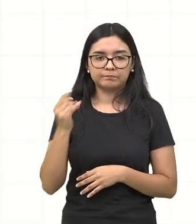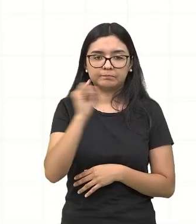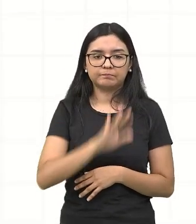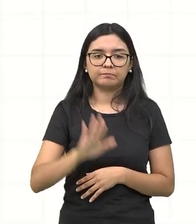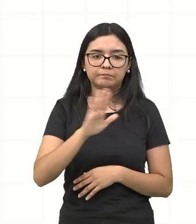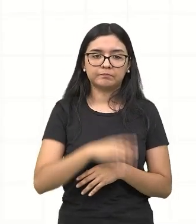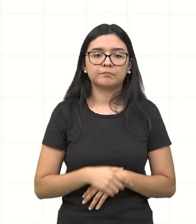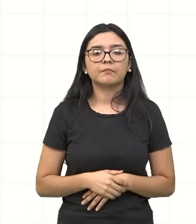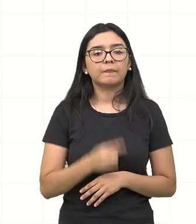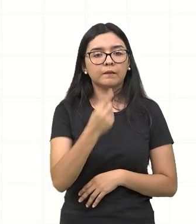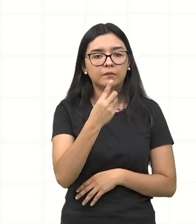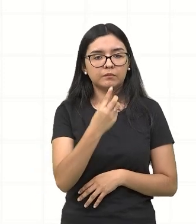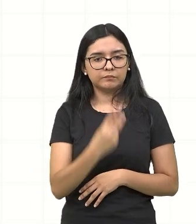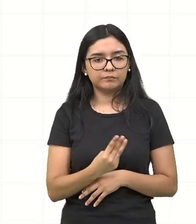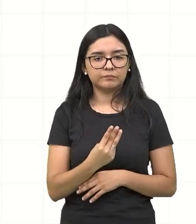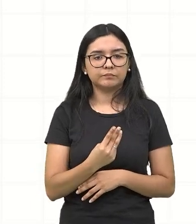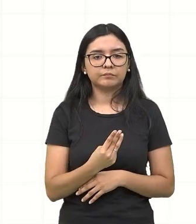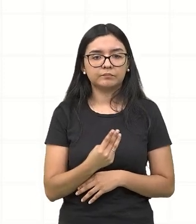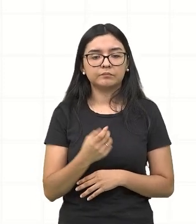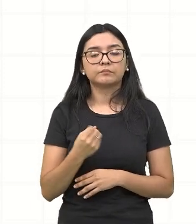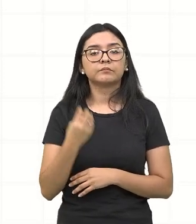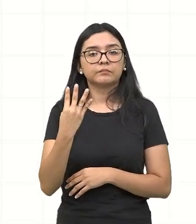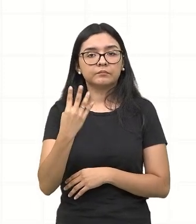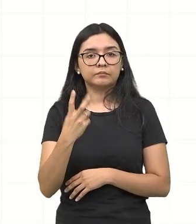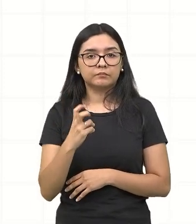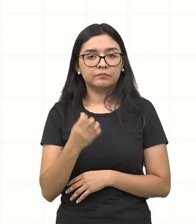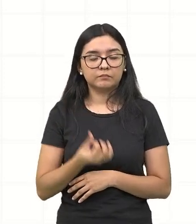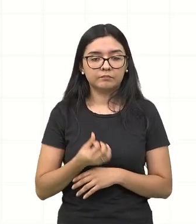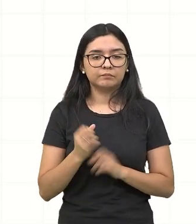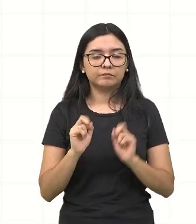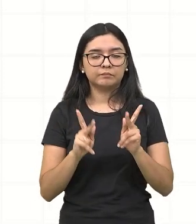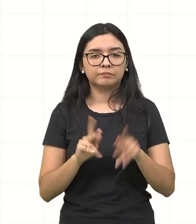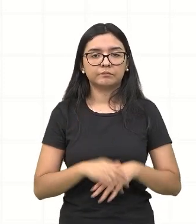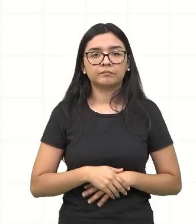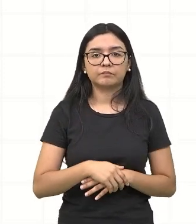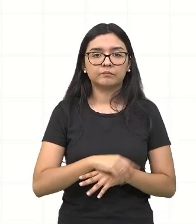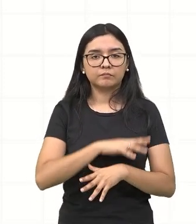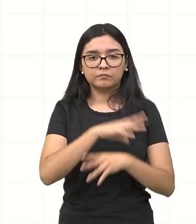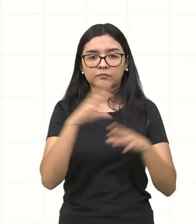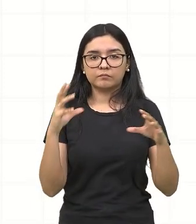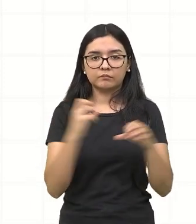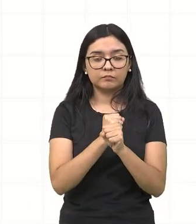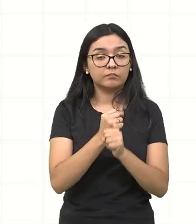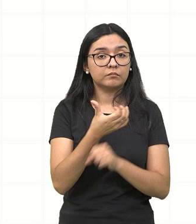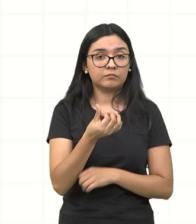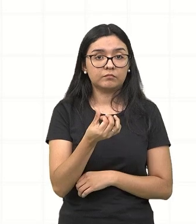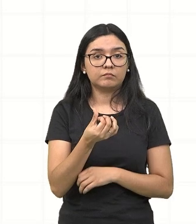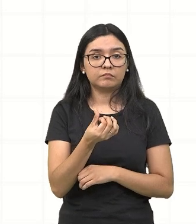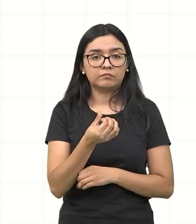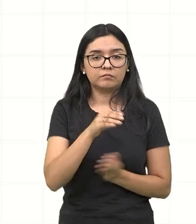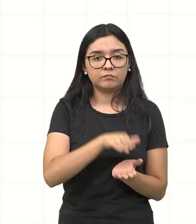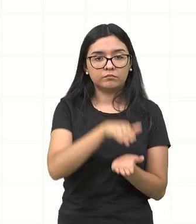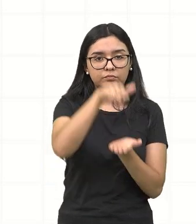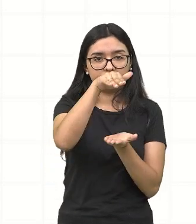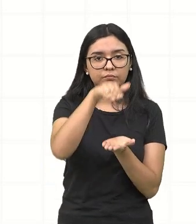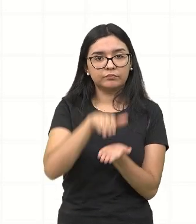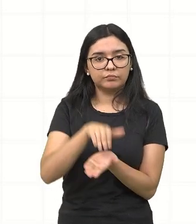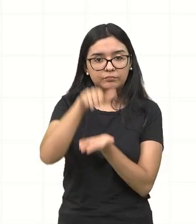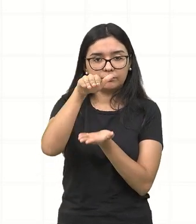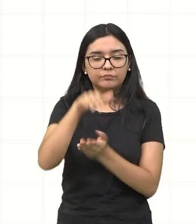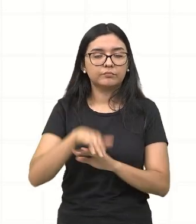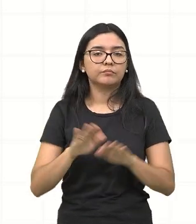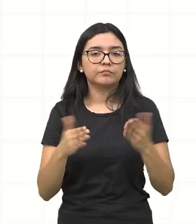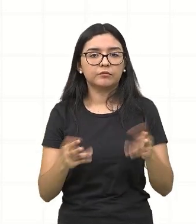1, 2, 3, 4, 5, 6. Tudo bem? Tranquilo? Não? Nós podemos dizer que o volume é